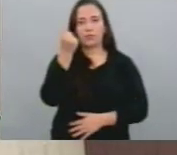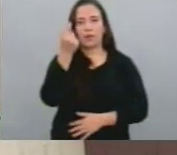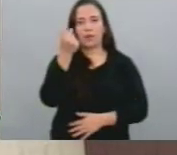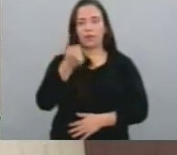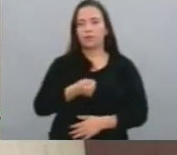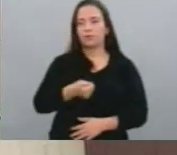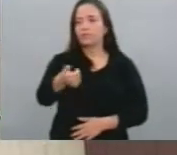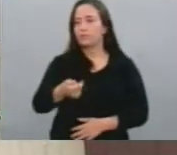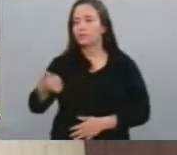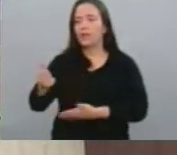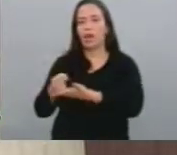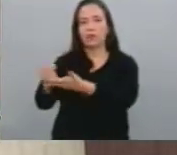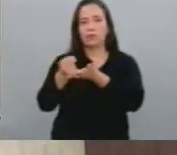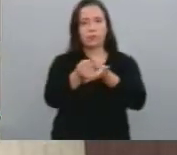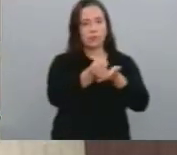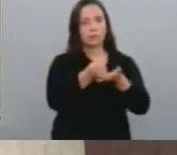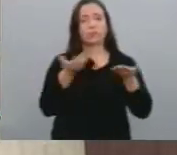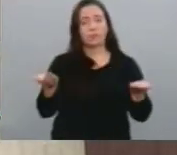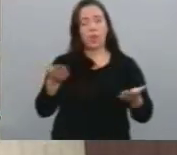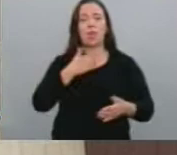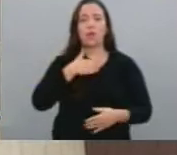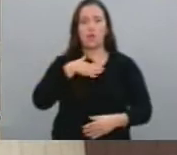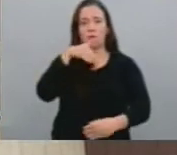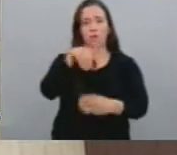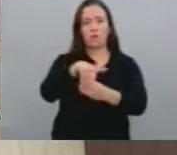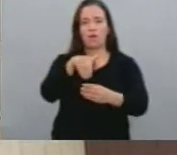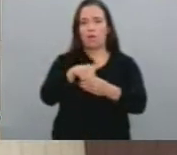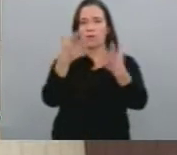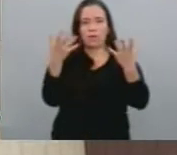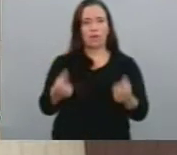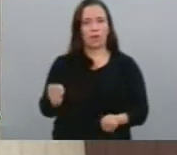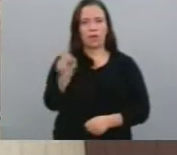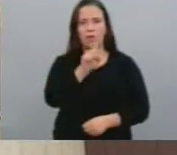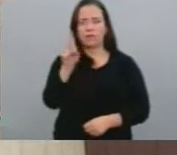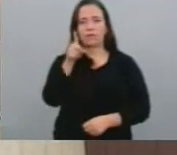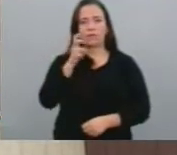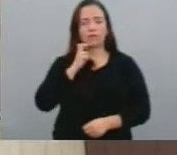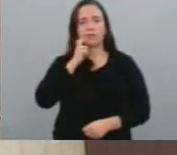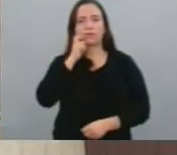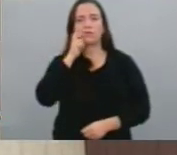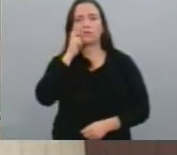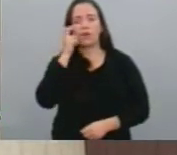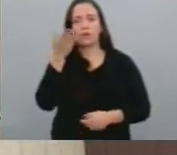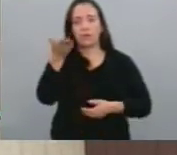Portanto, votarei contra essa isenção imoral